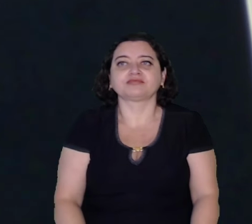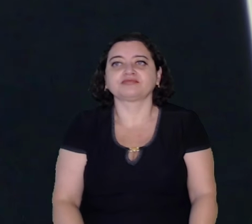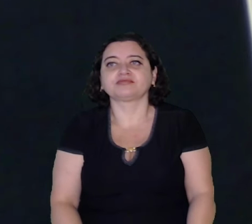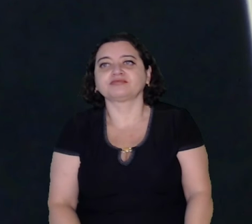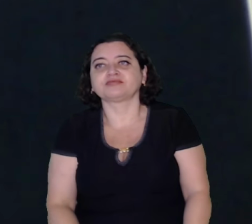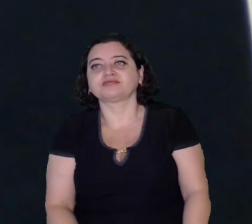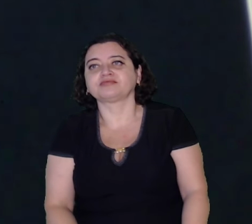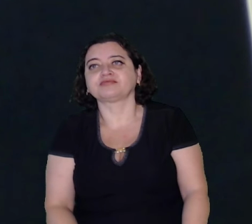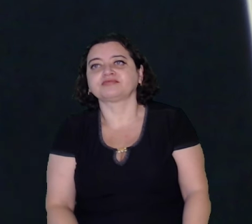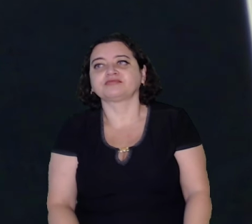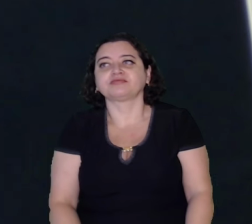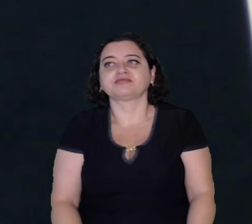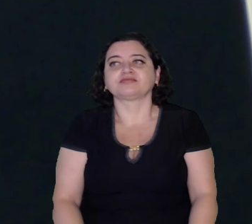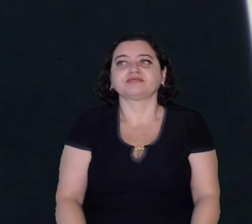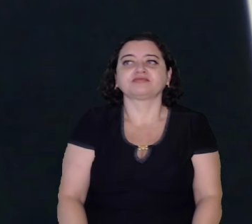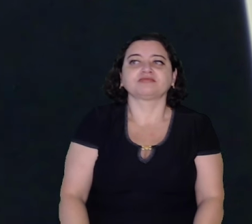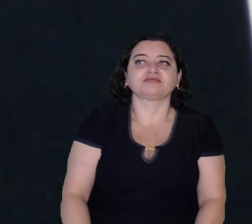Amém.